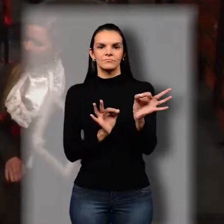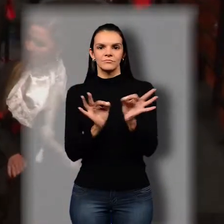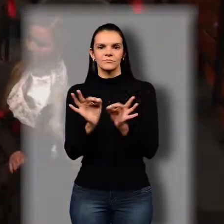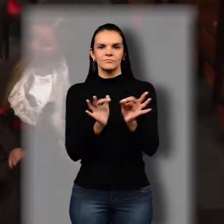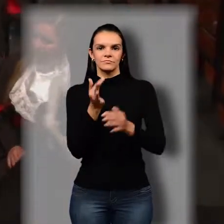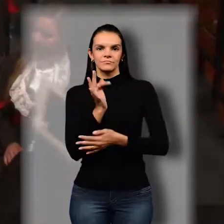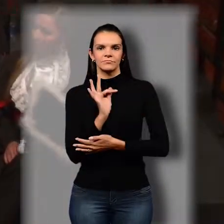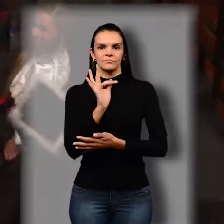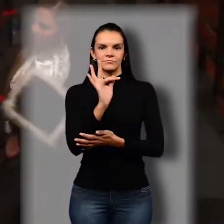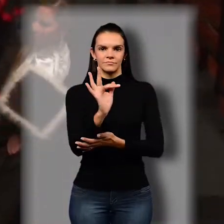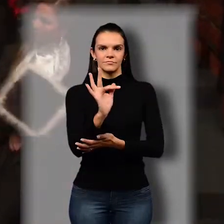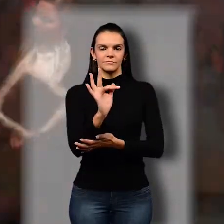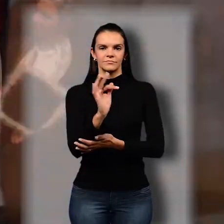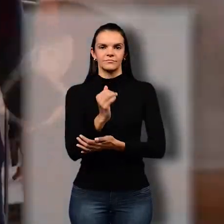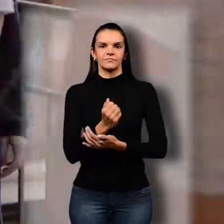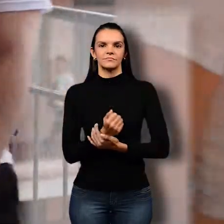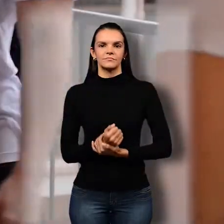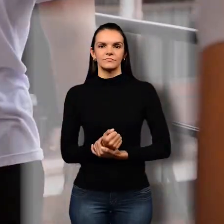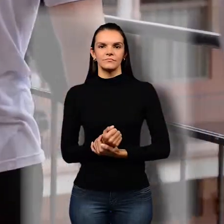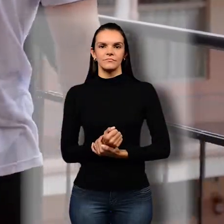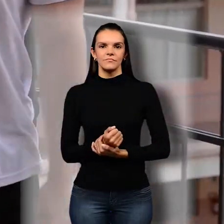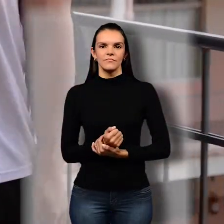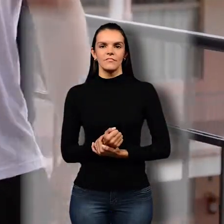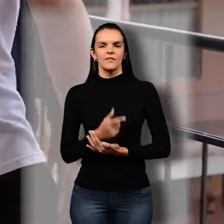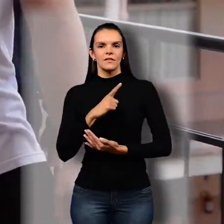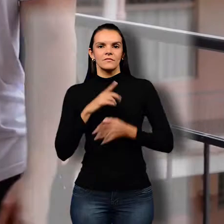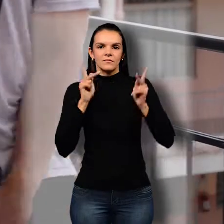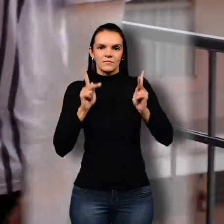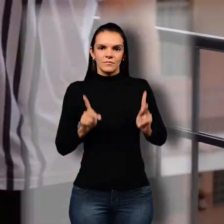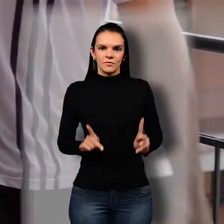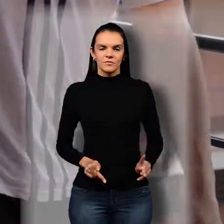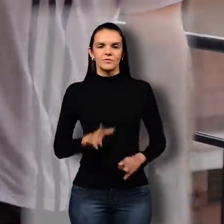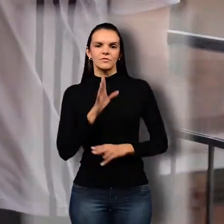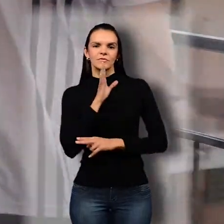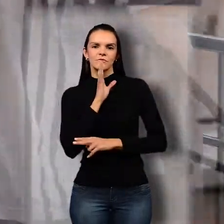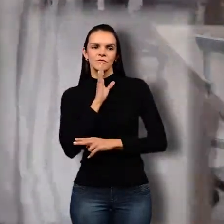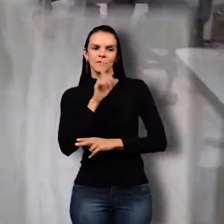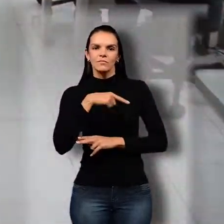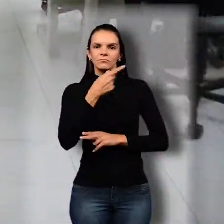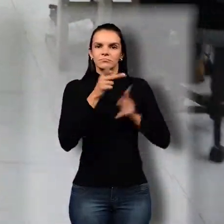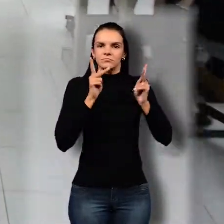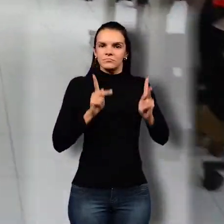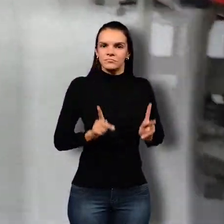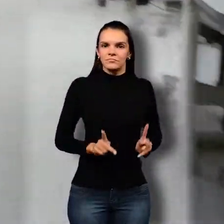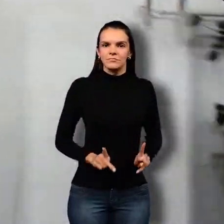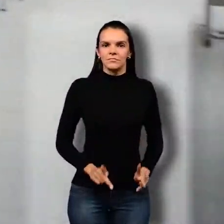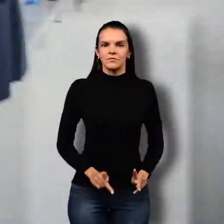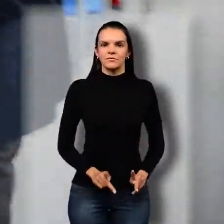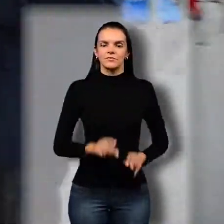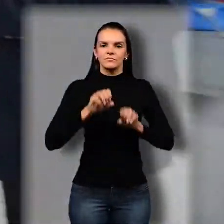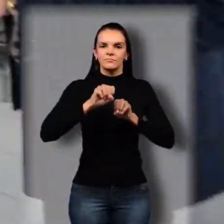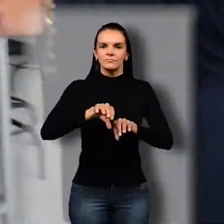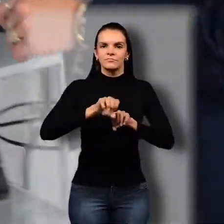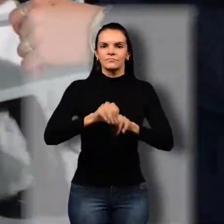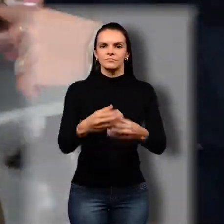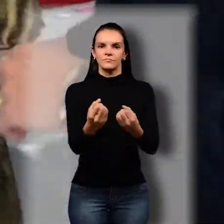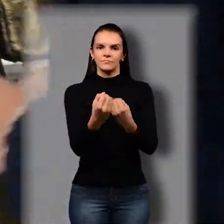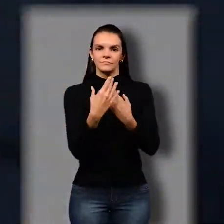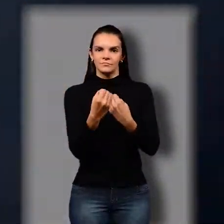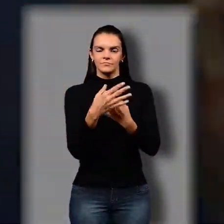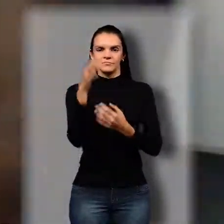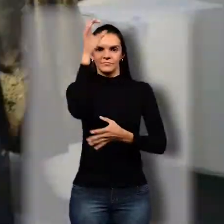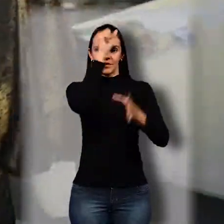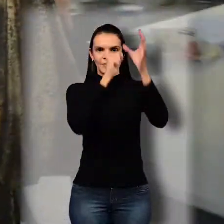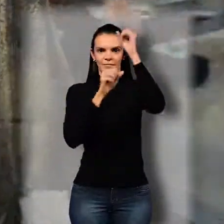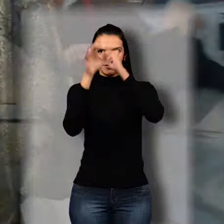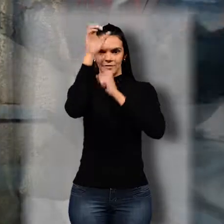o futuro, de pessoas que conhecem pessoas para ensinar e